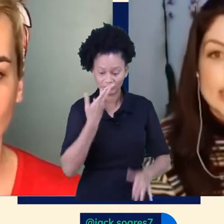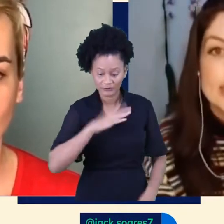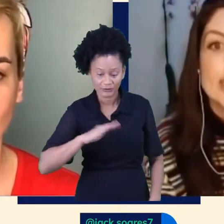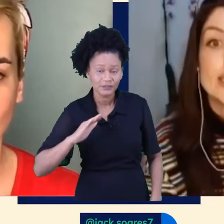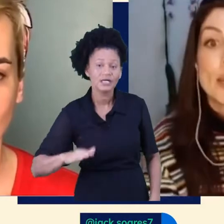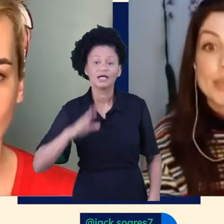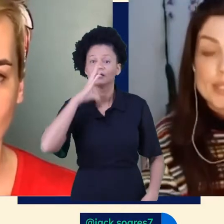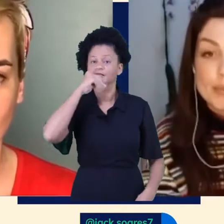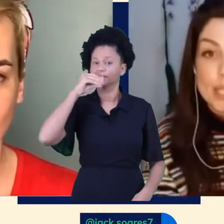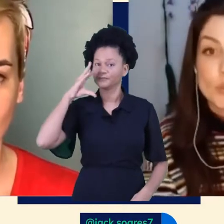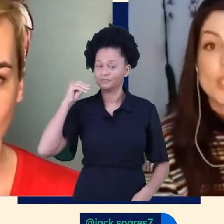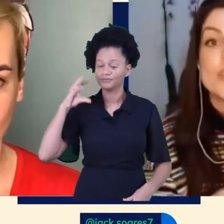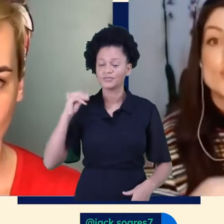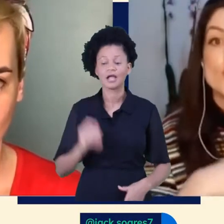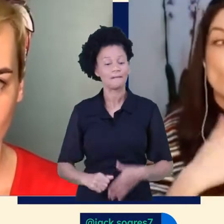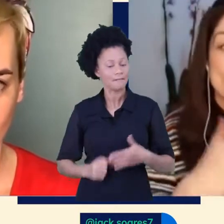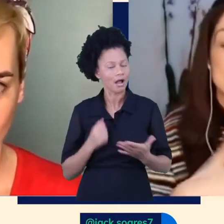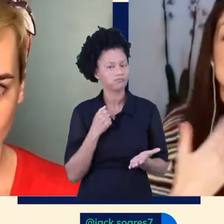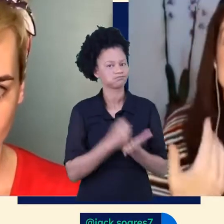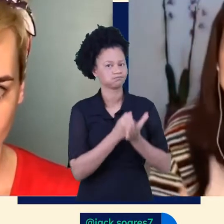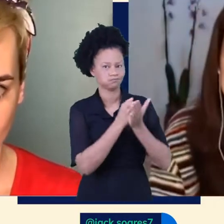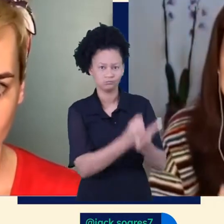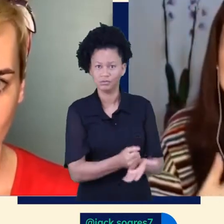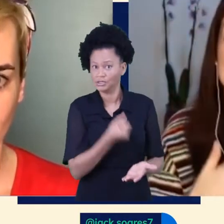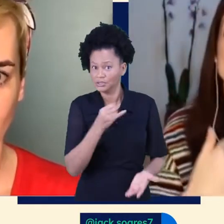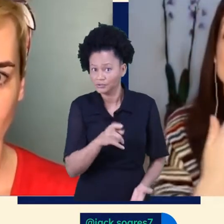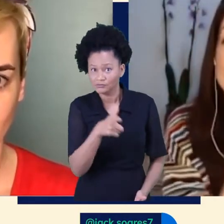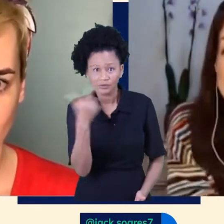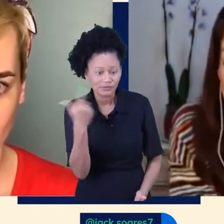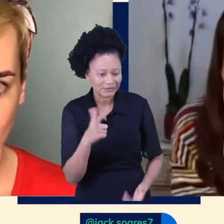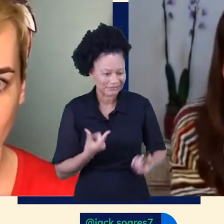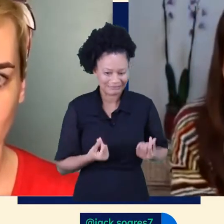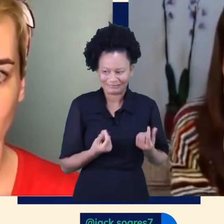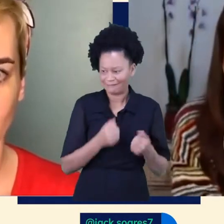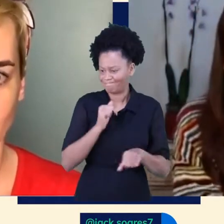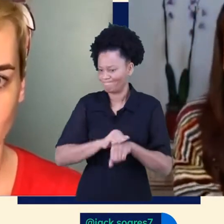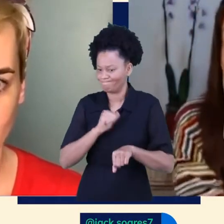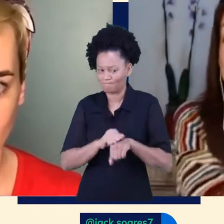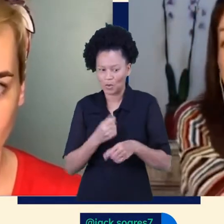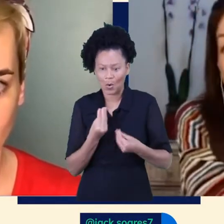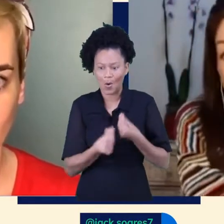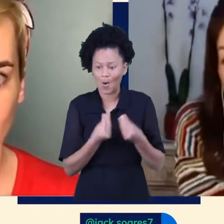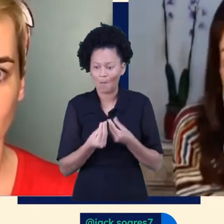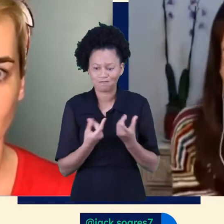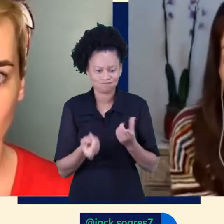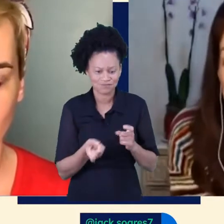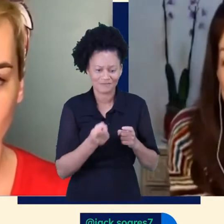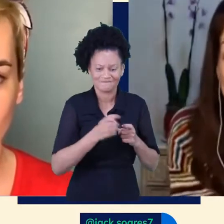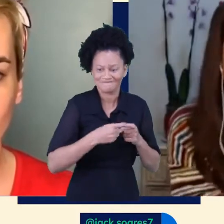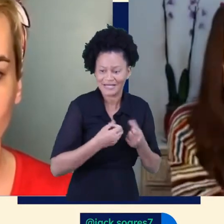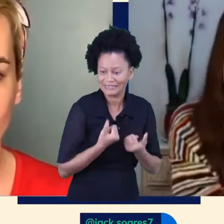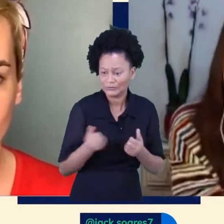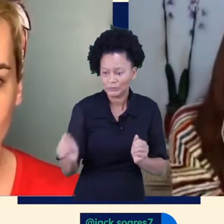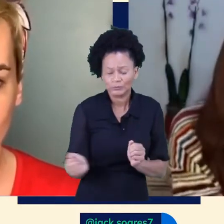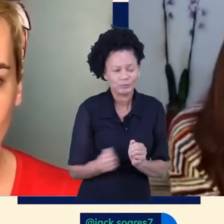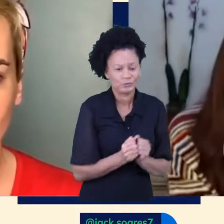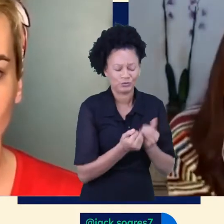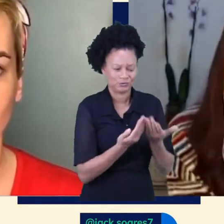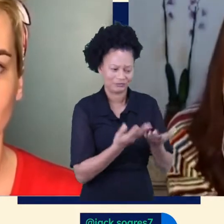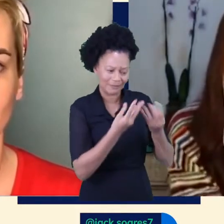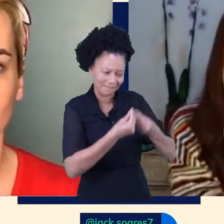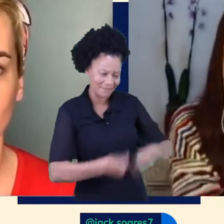tem grana e está percebendo que existe algum prejuízo no desenvolvimento da criança, porque ela não está sendo atendida, não tem